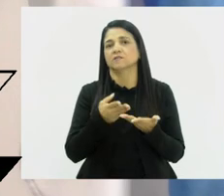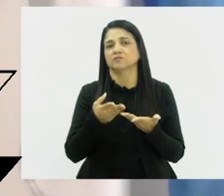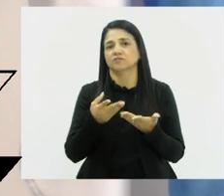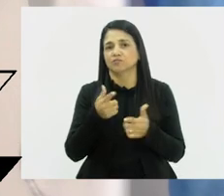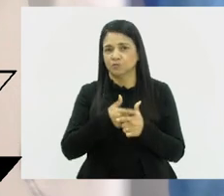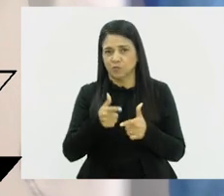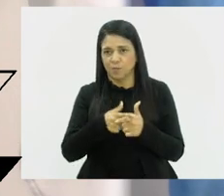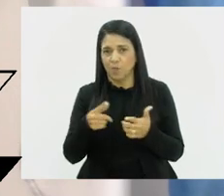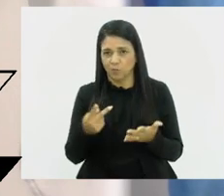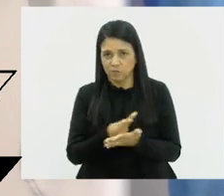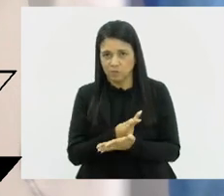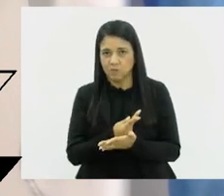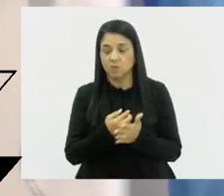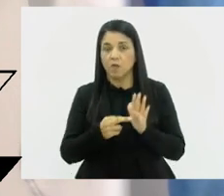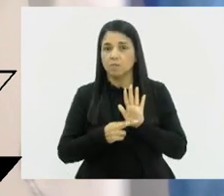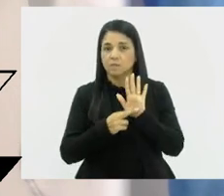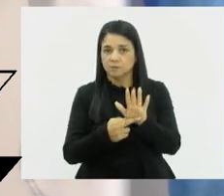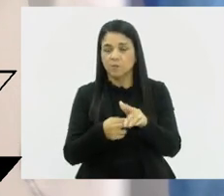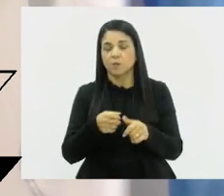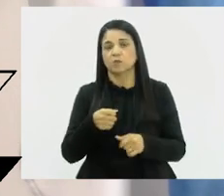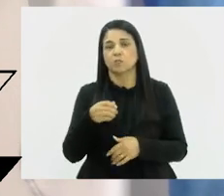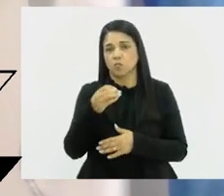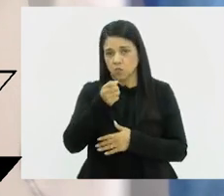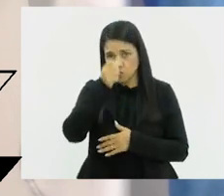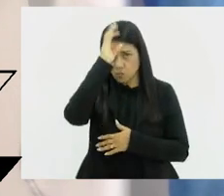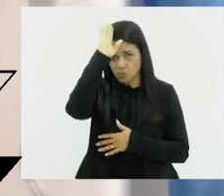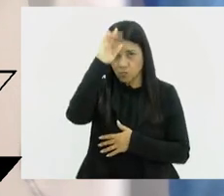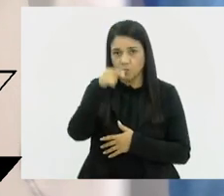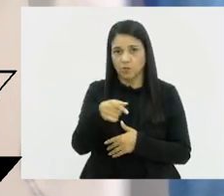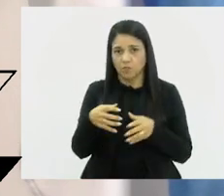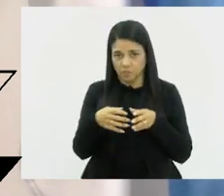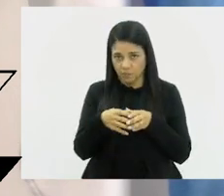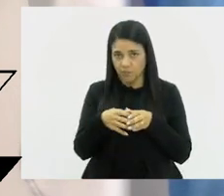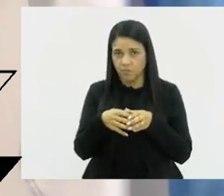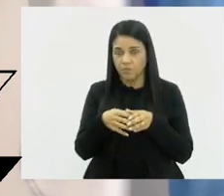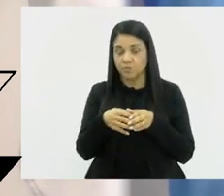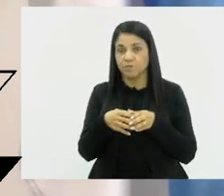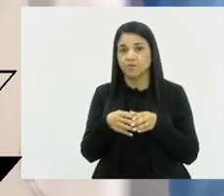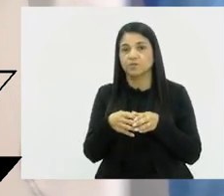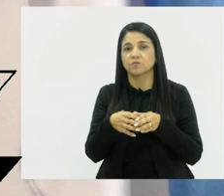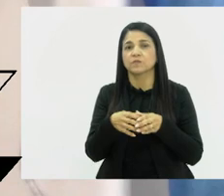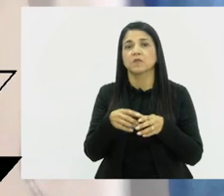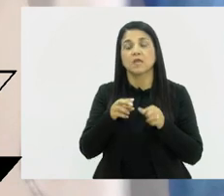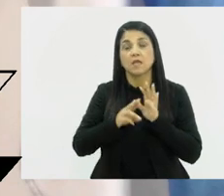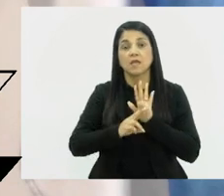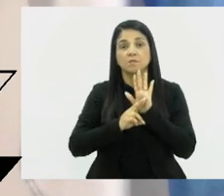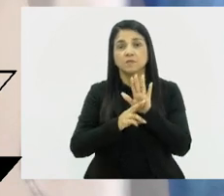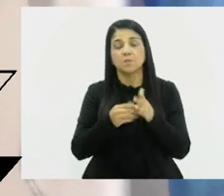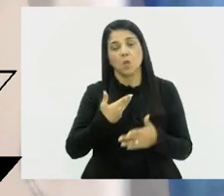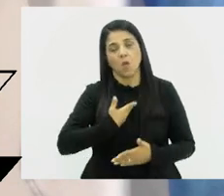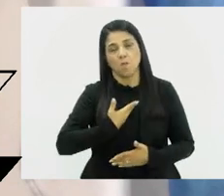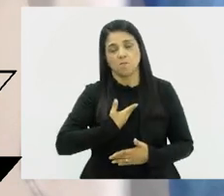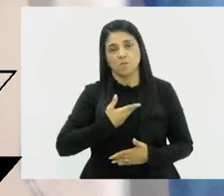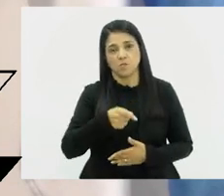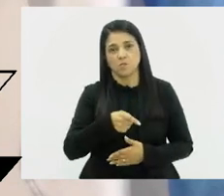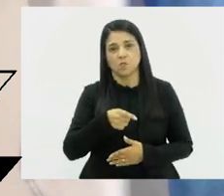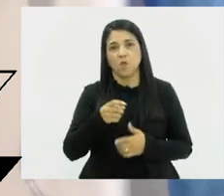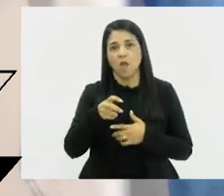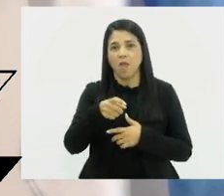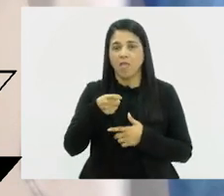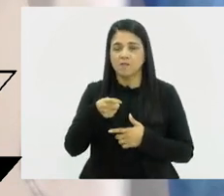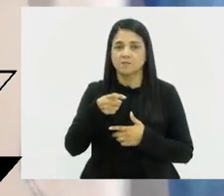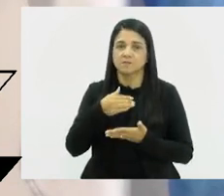cidade, apresentados pelo Corpo de Bombeiros, ser... O mais próximo da representação, ser o meu amigo, meu irmão,